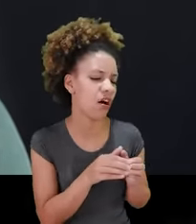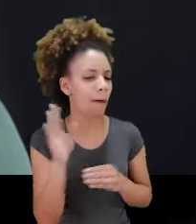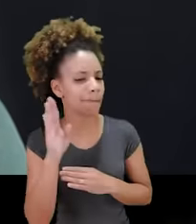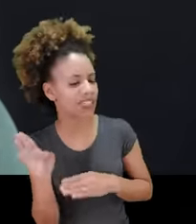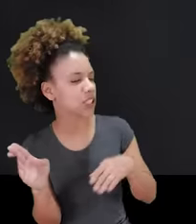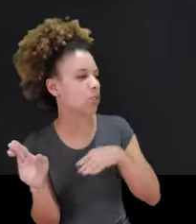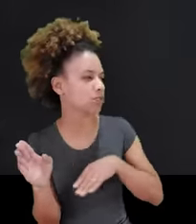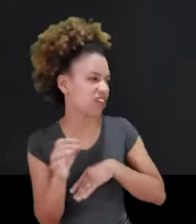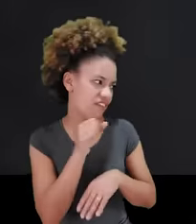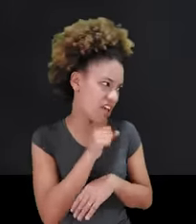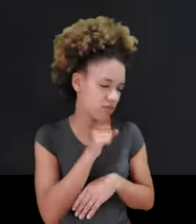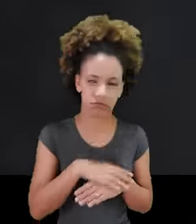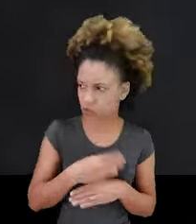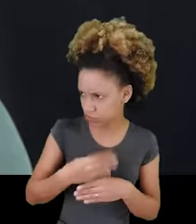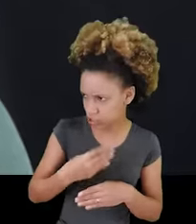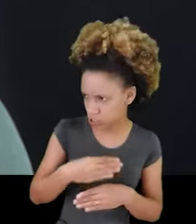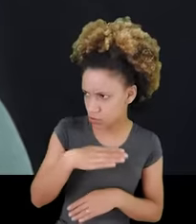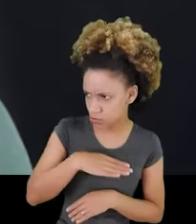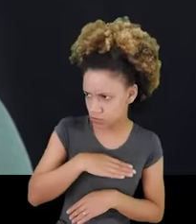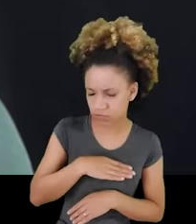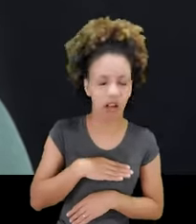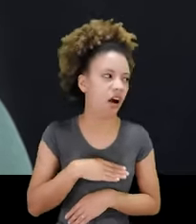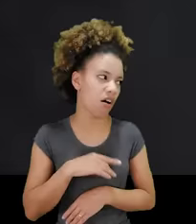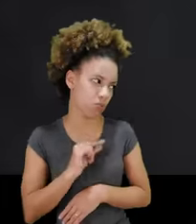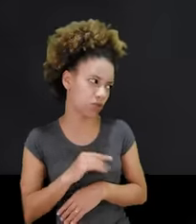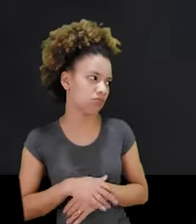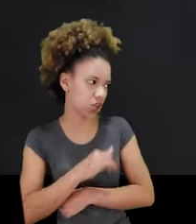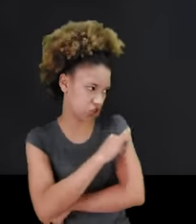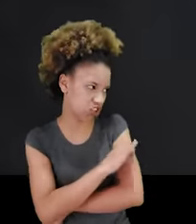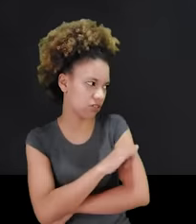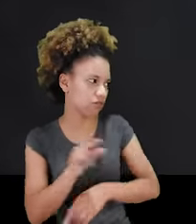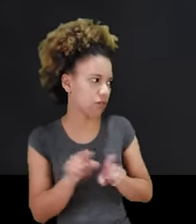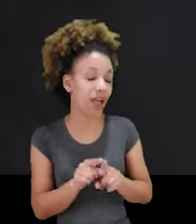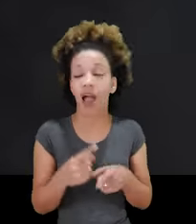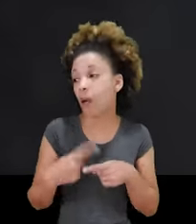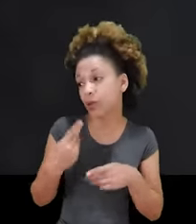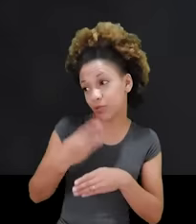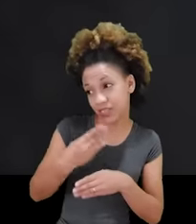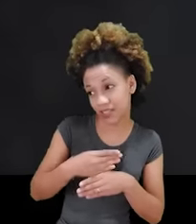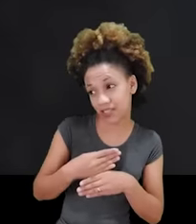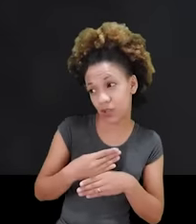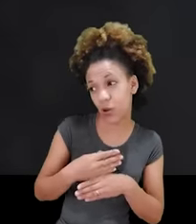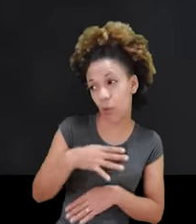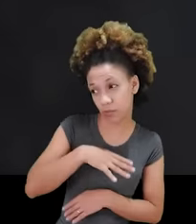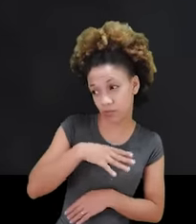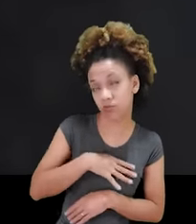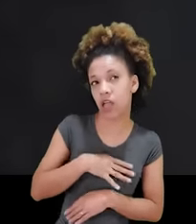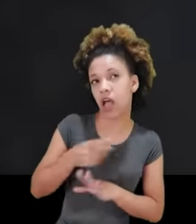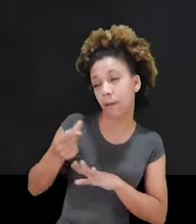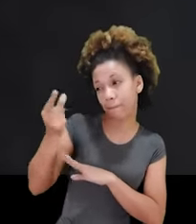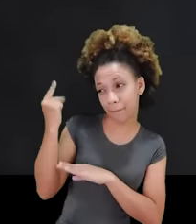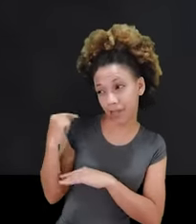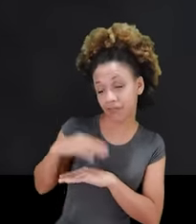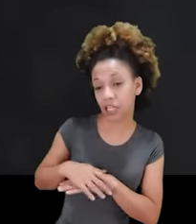um português mais velho. Mas lá há taxistas portugueses? Há um pouco. Aqui, Rio de Janeiro. Aqui os taxistas portugueses, a ideia que já tinham, há muitos